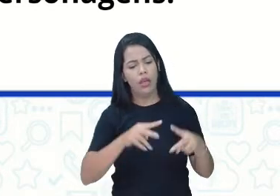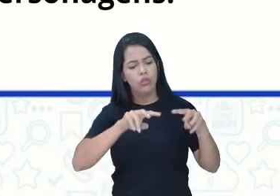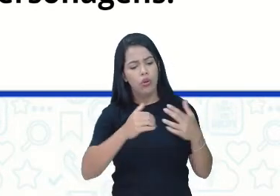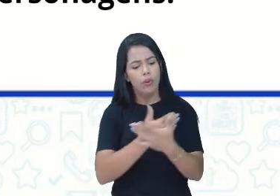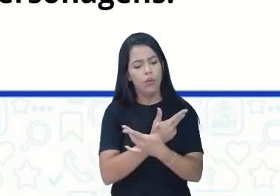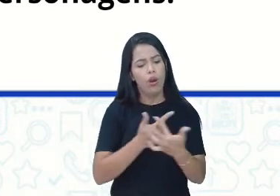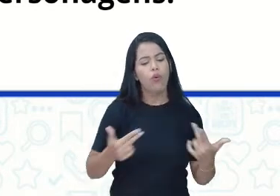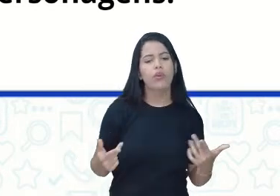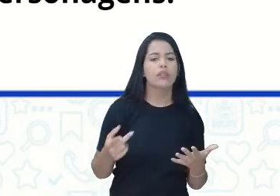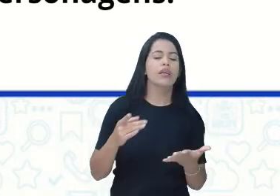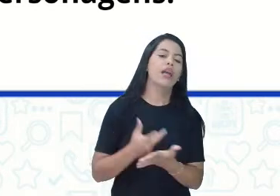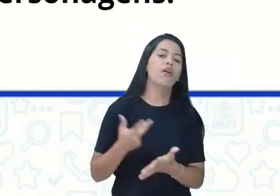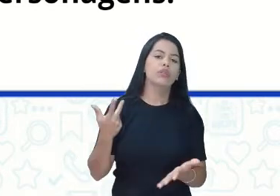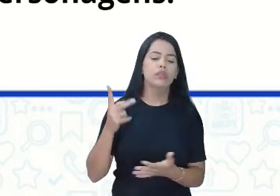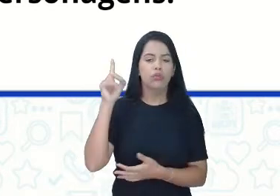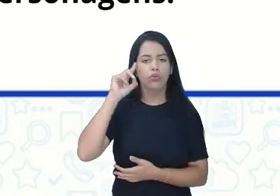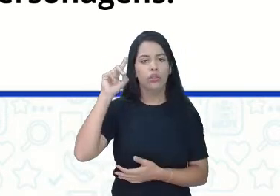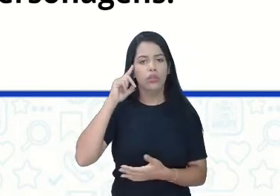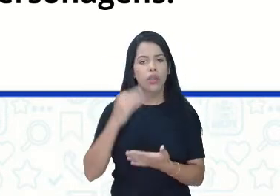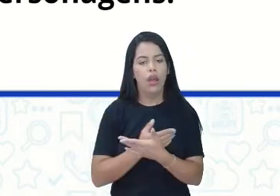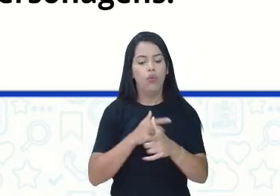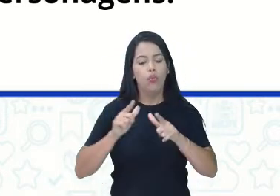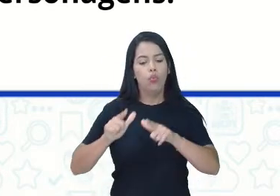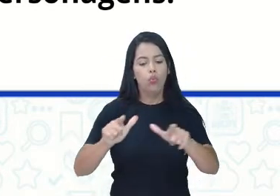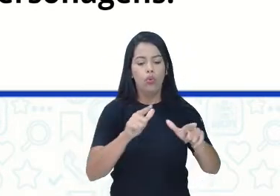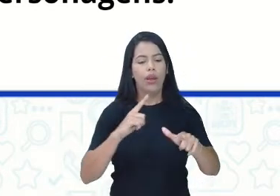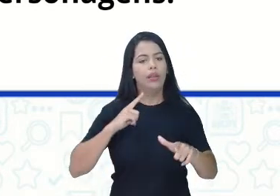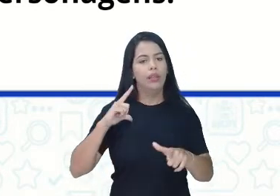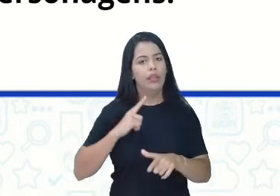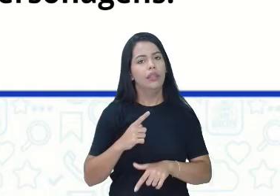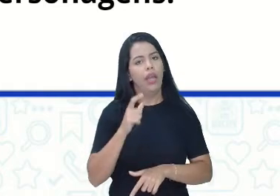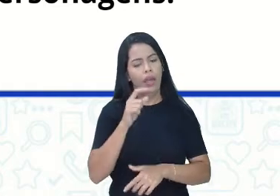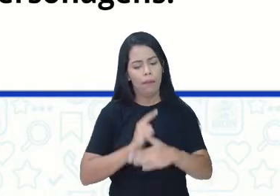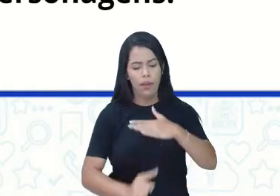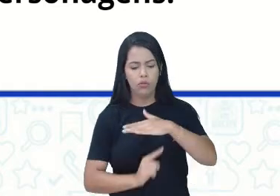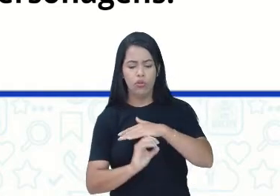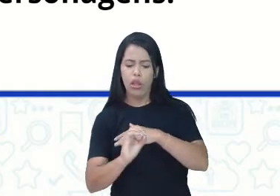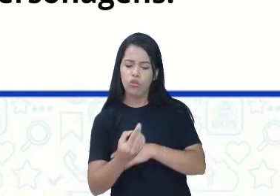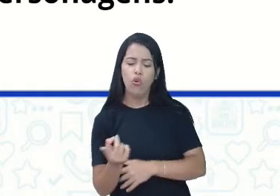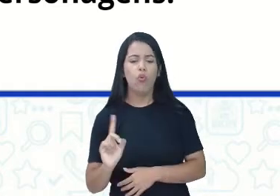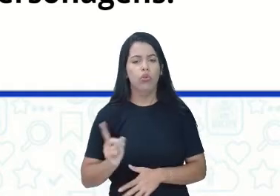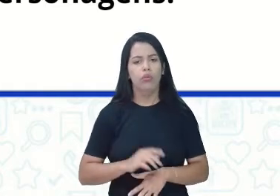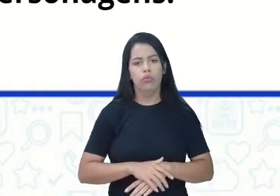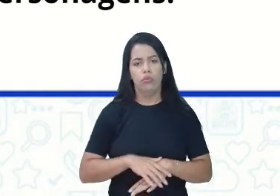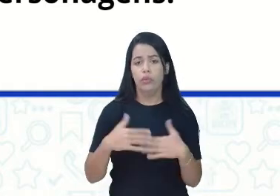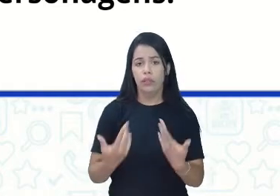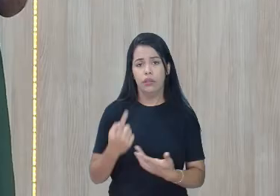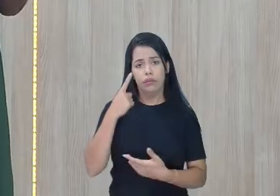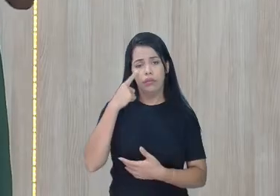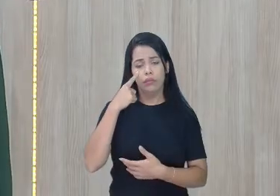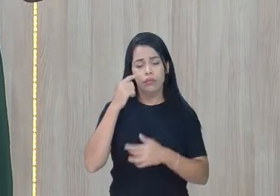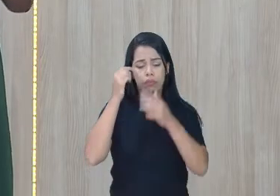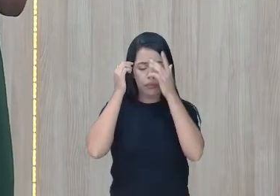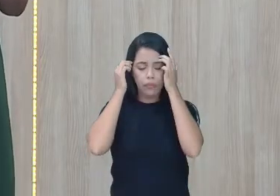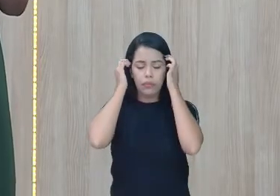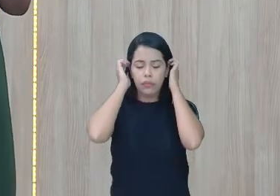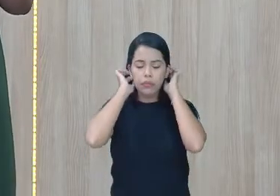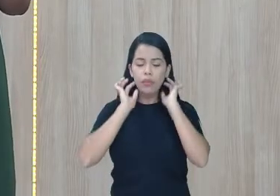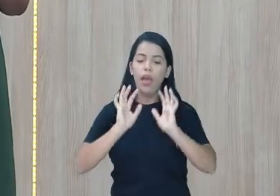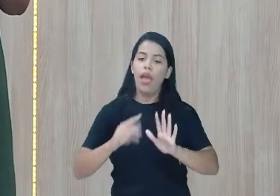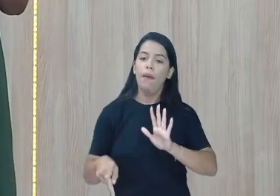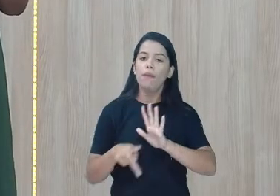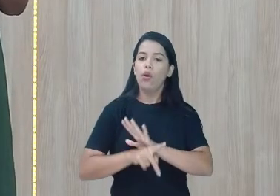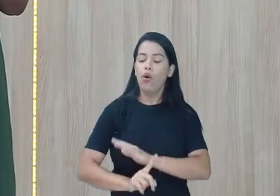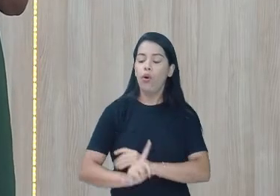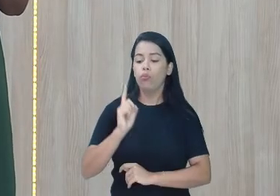do cotidiano em algum local, contendo ou não personagens, minha gente. E aí, é um texto que